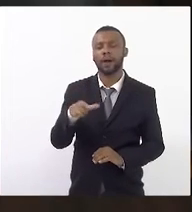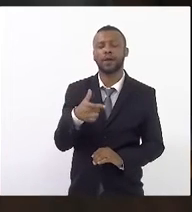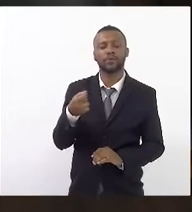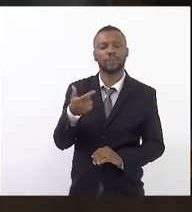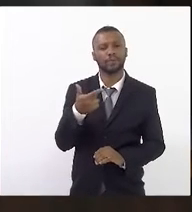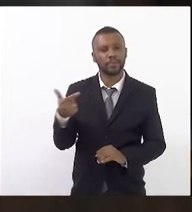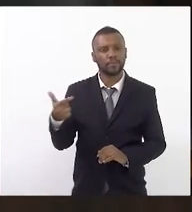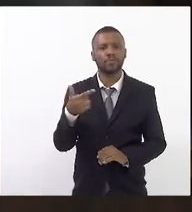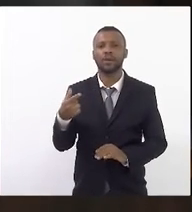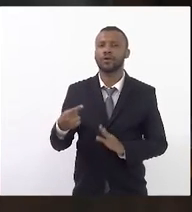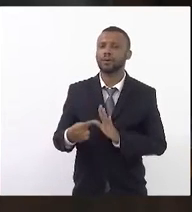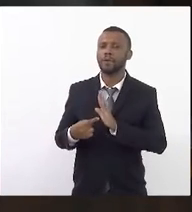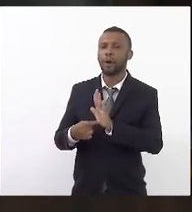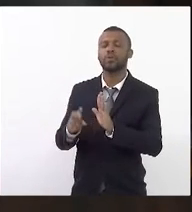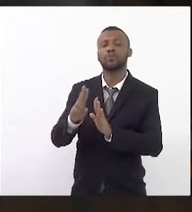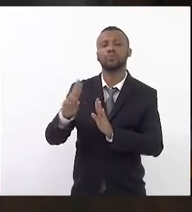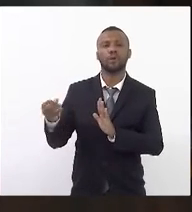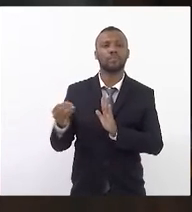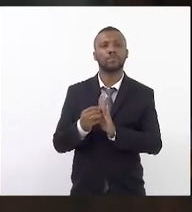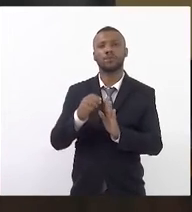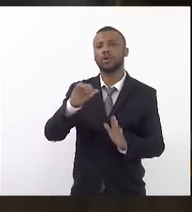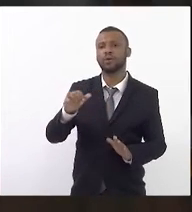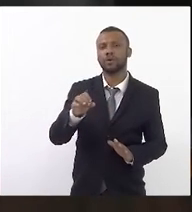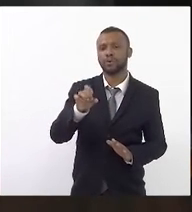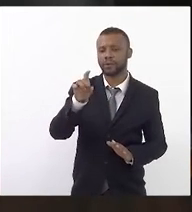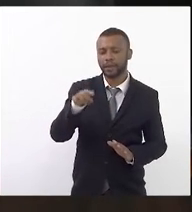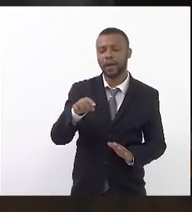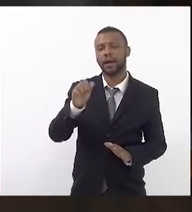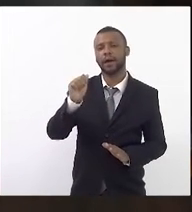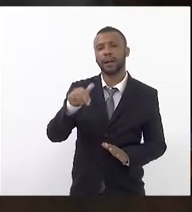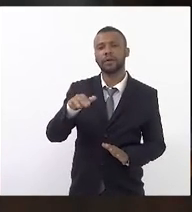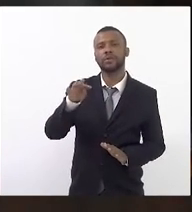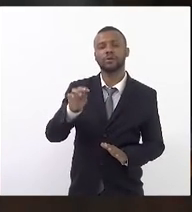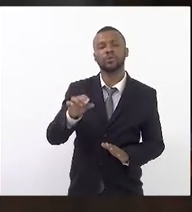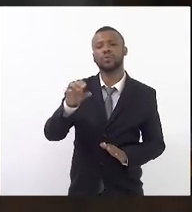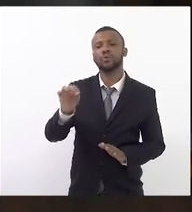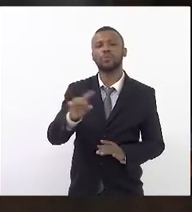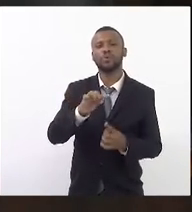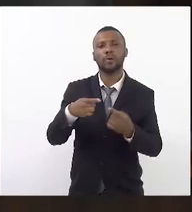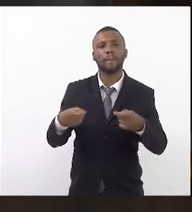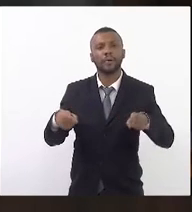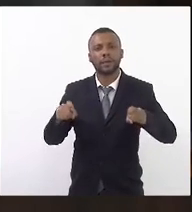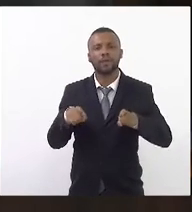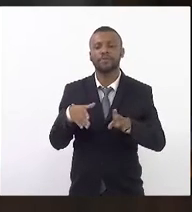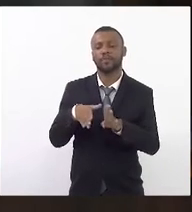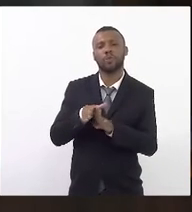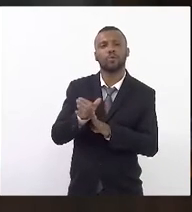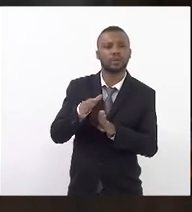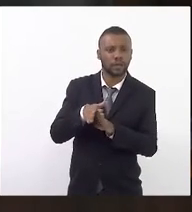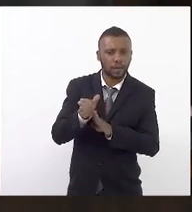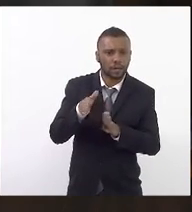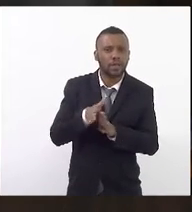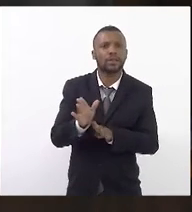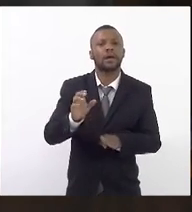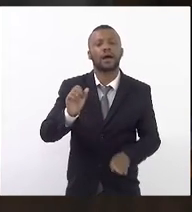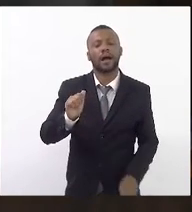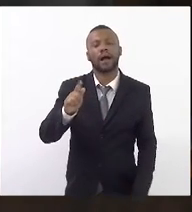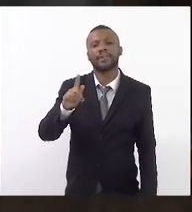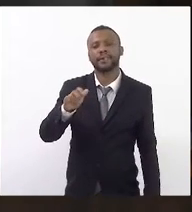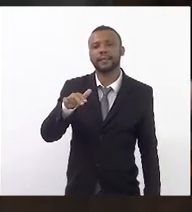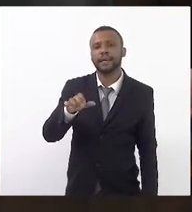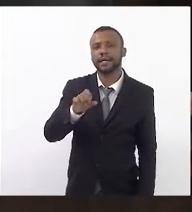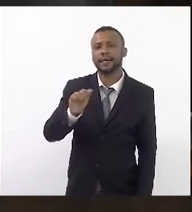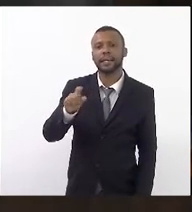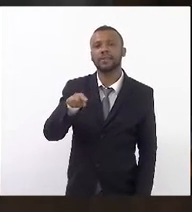que indica o nome do senhor José Antônio de Mello Portela Filho para exercer o mandato de conselheiro da AGENERSA pelo período de